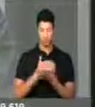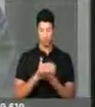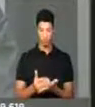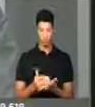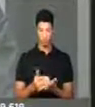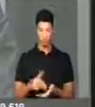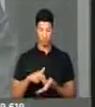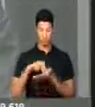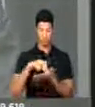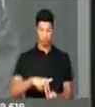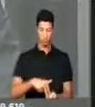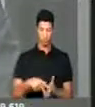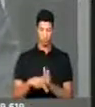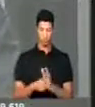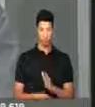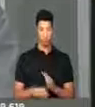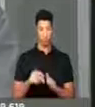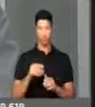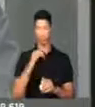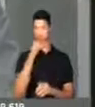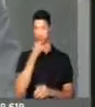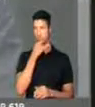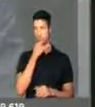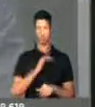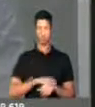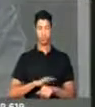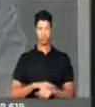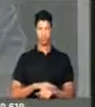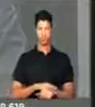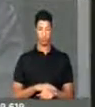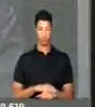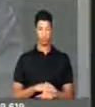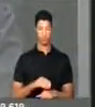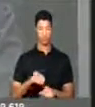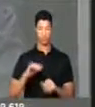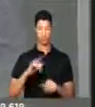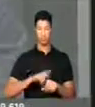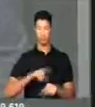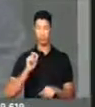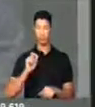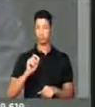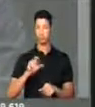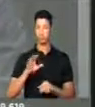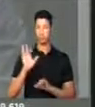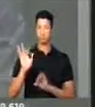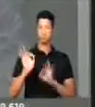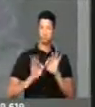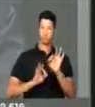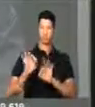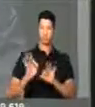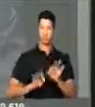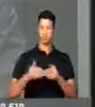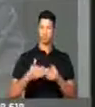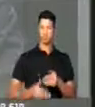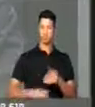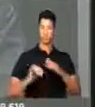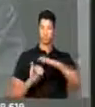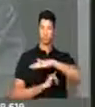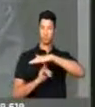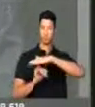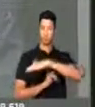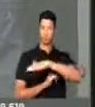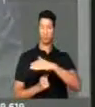se levantar de tão triste tempo, deste tempo em que se desorganizou a